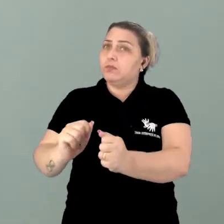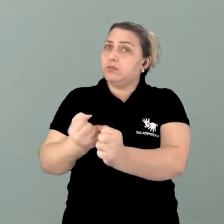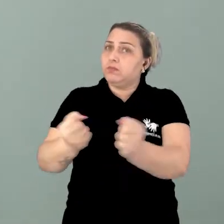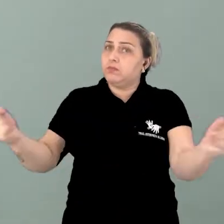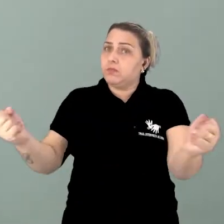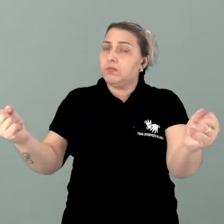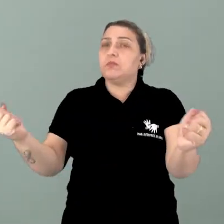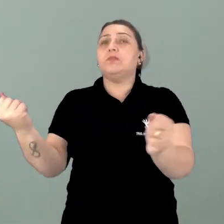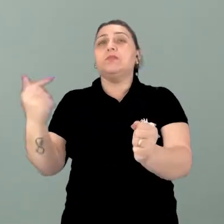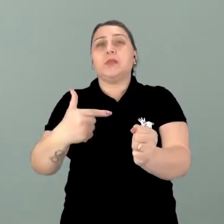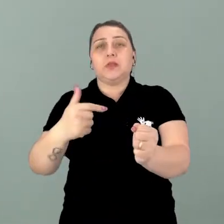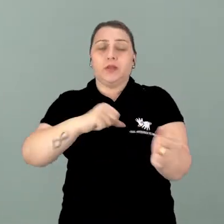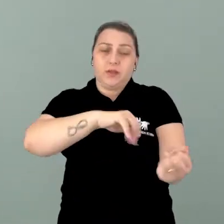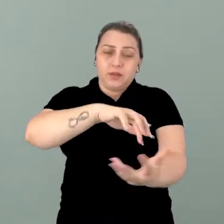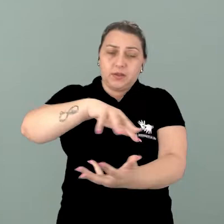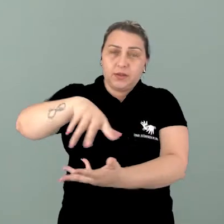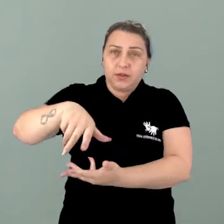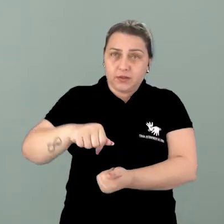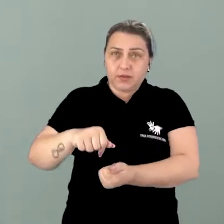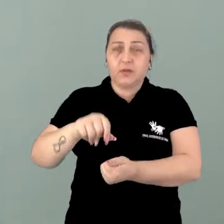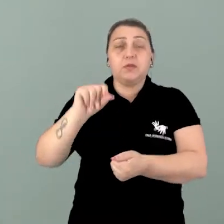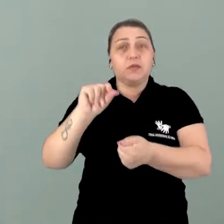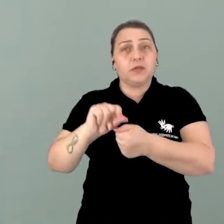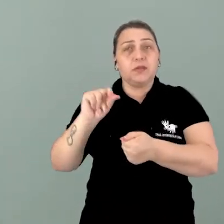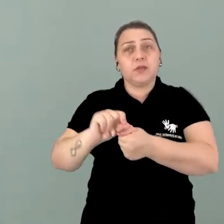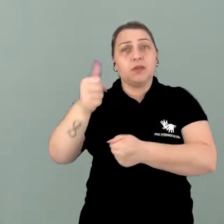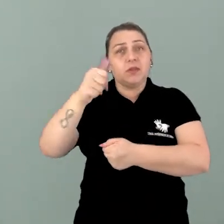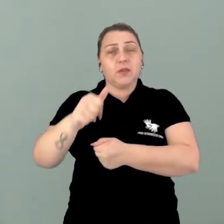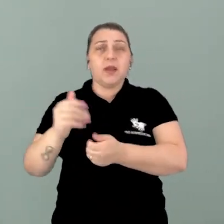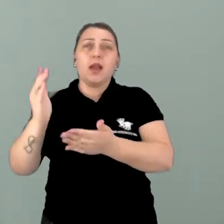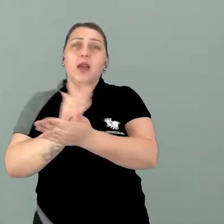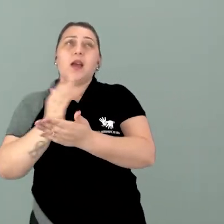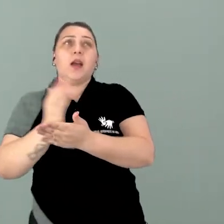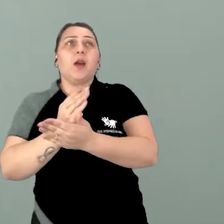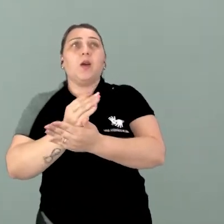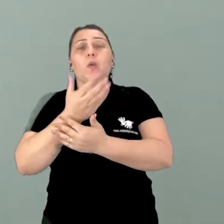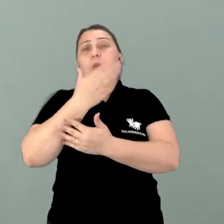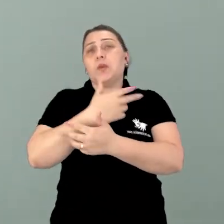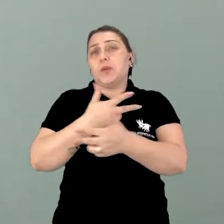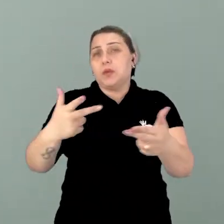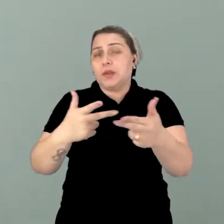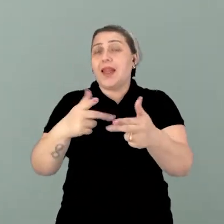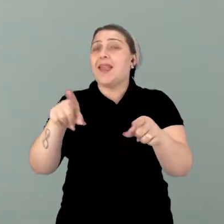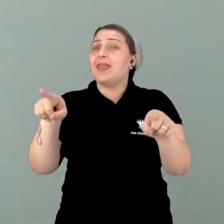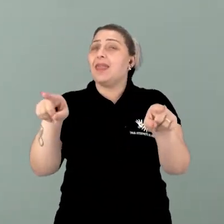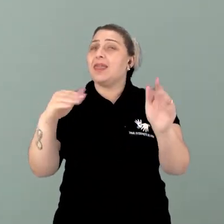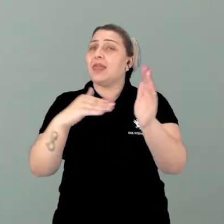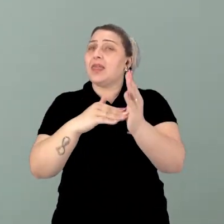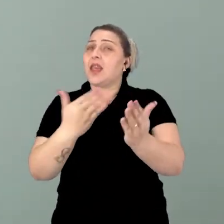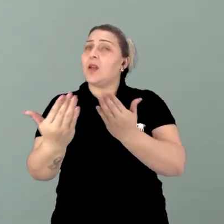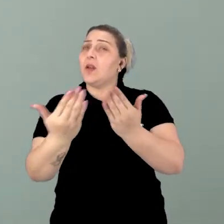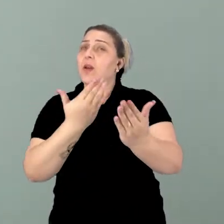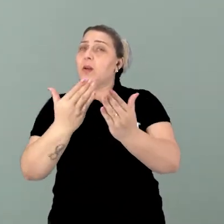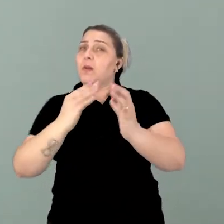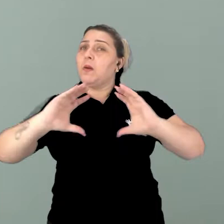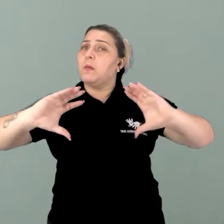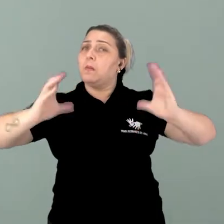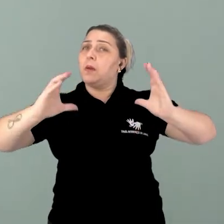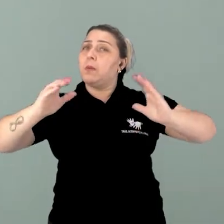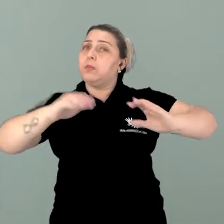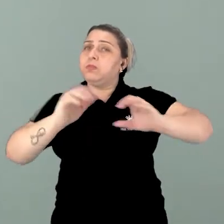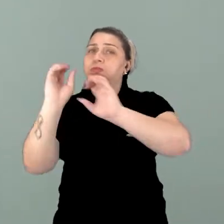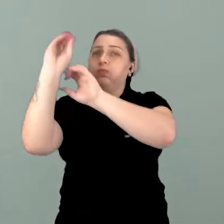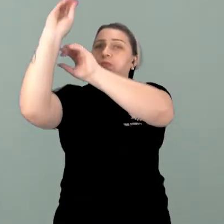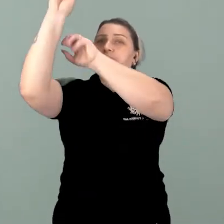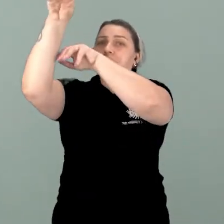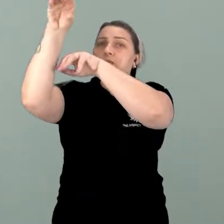gigante. E se nós fizermos a análise, nós poderíamos pegar aí algumas frutas pequenas até comparar aí o tamanho de uma bola de basquete.